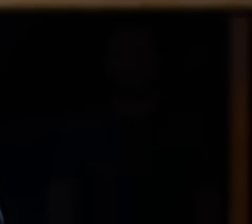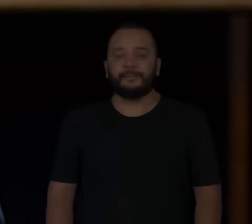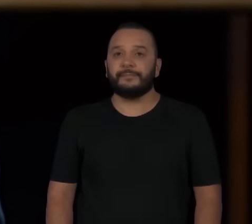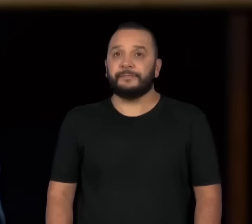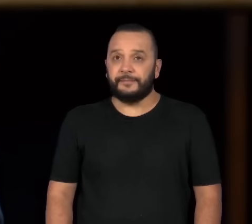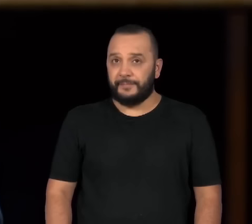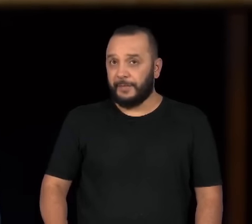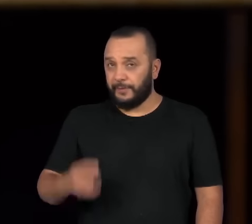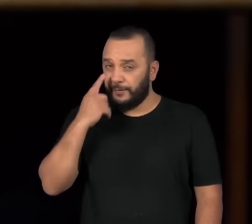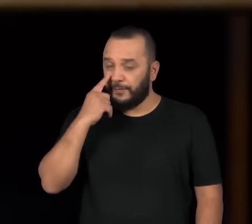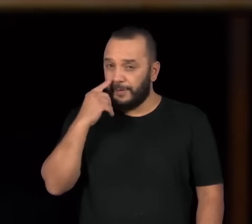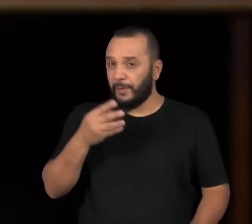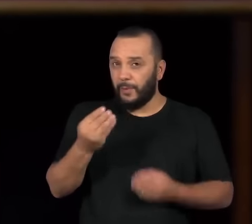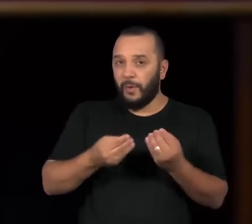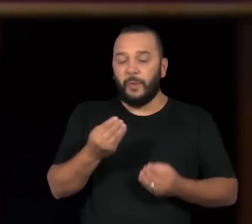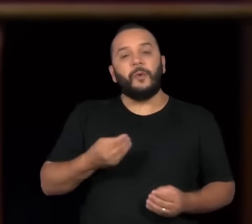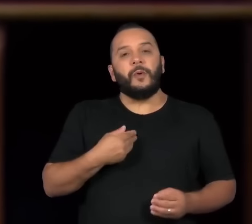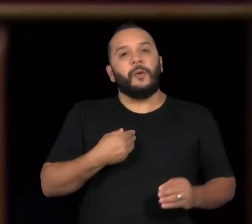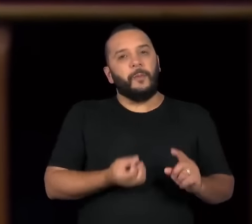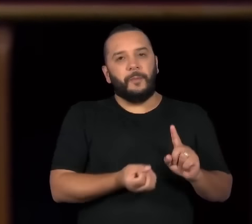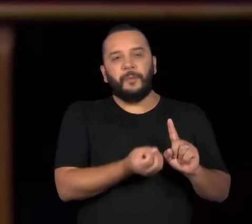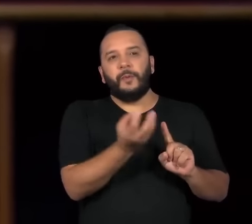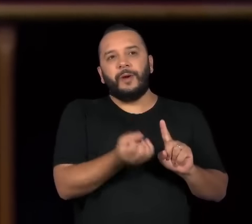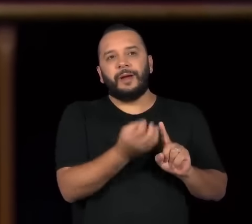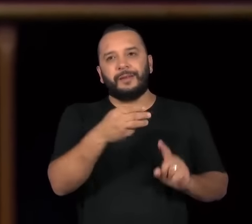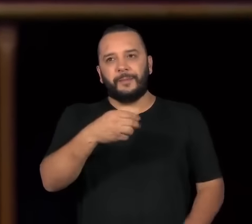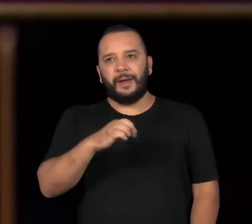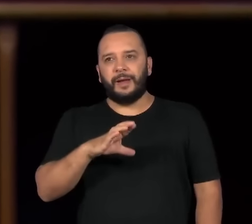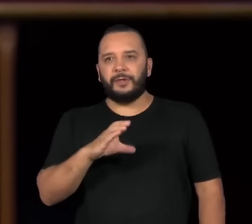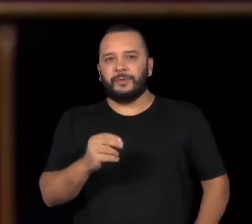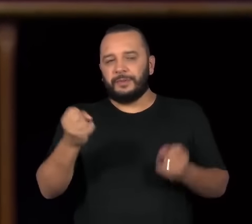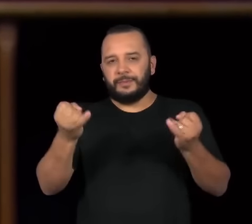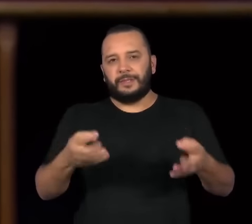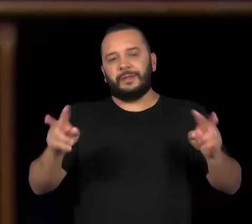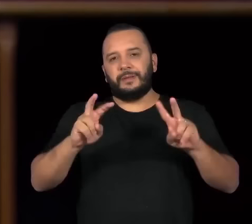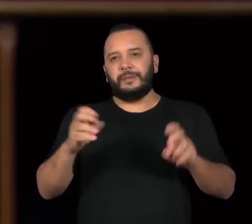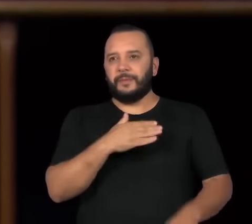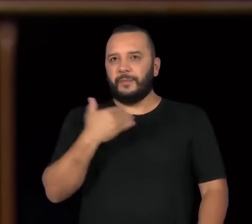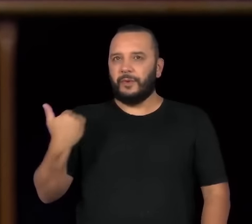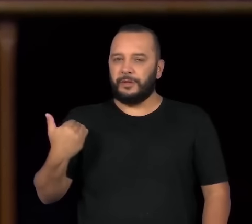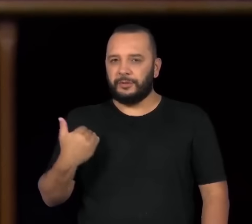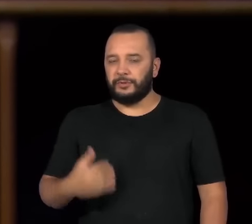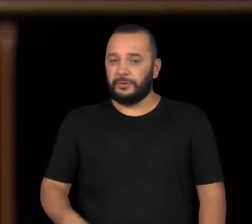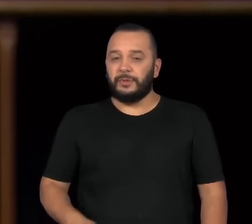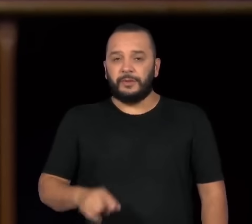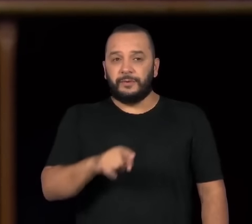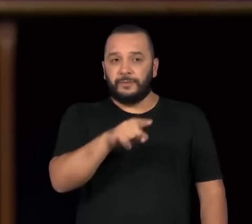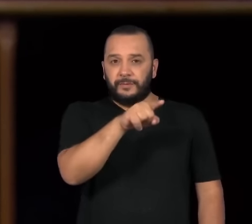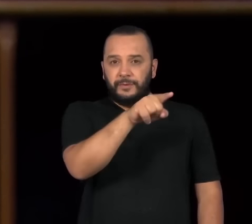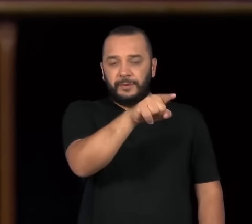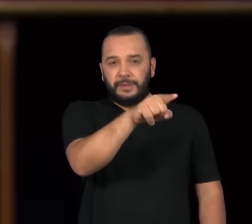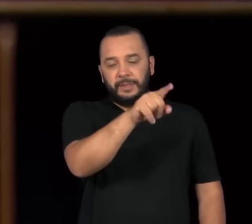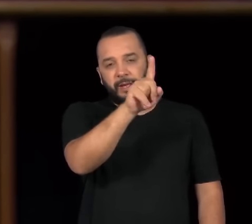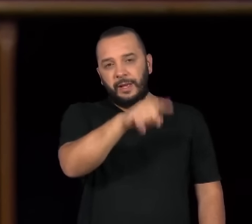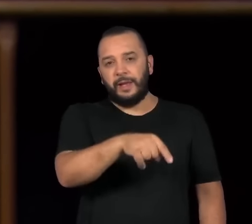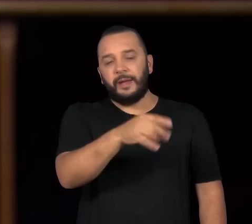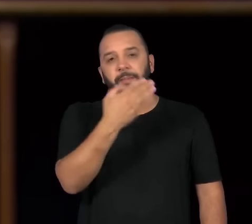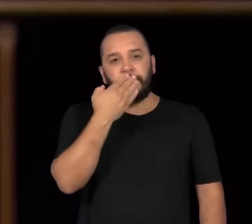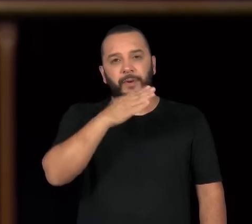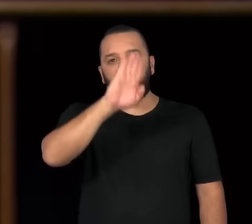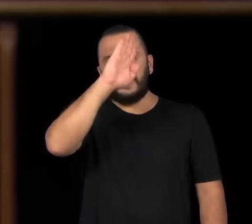Olha como o poeta passarinho Mário Quintana fala da morte. Tu que és minha doce prometida, nem